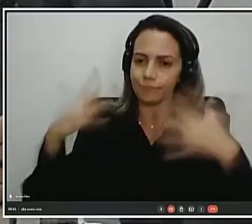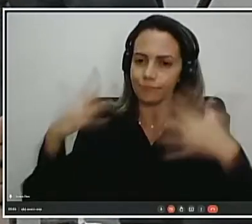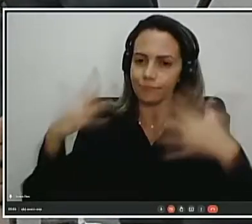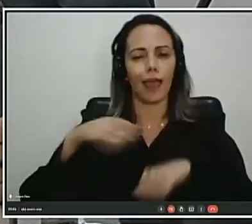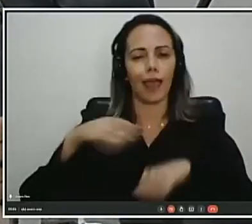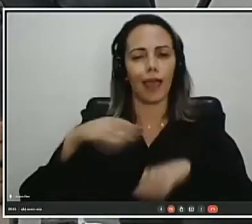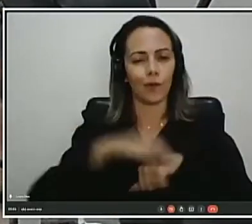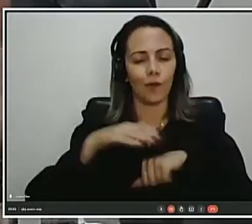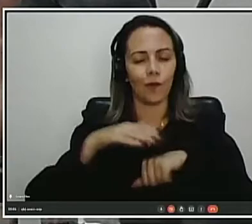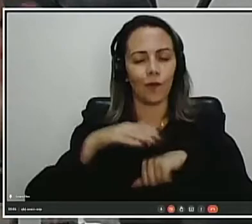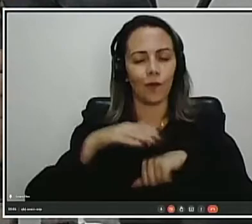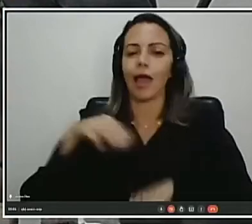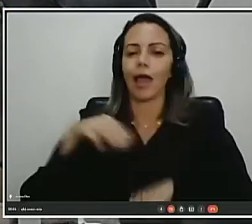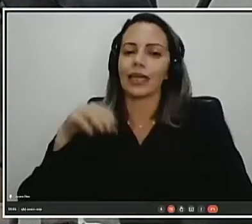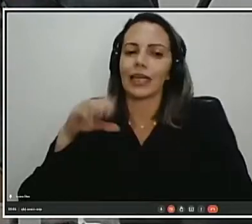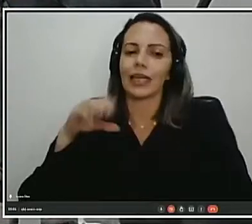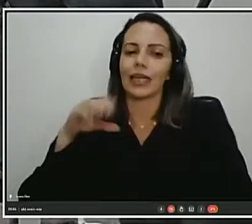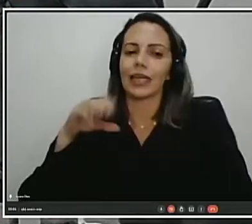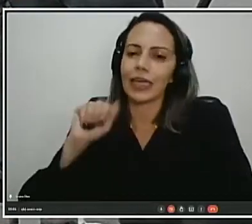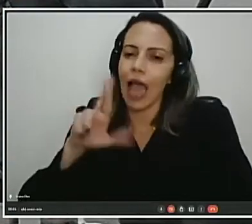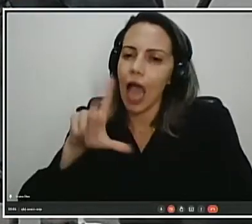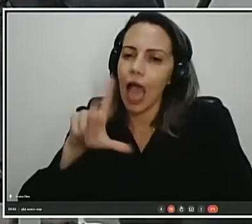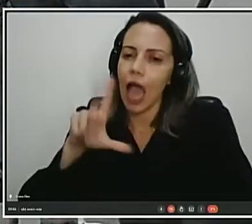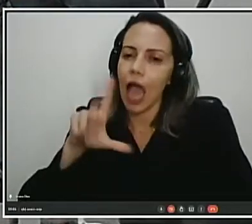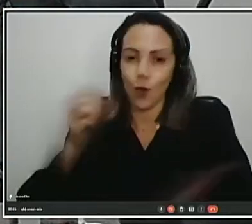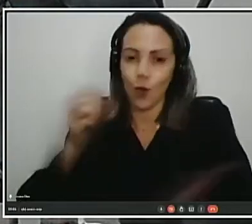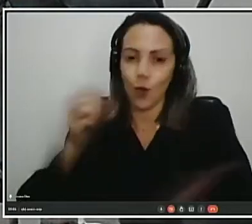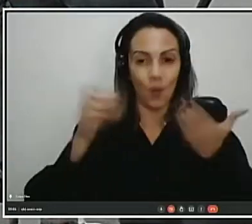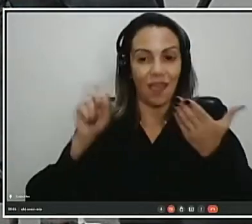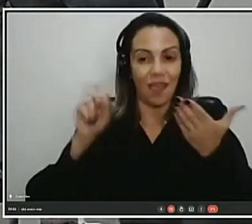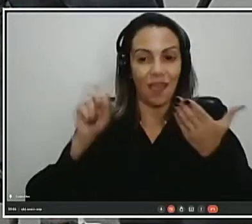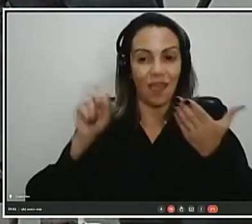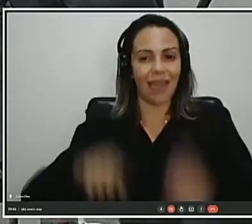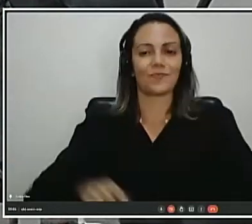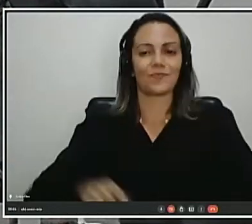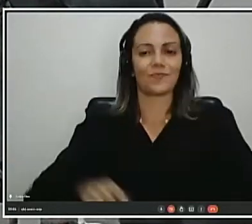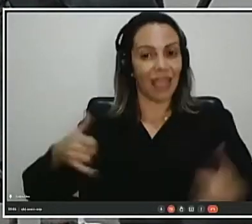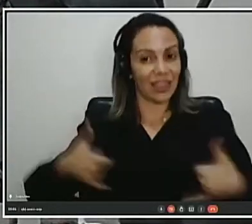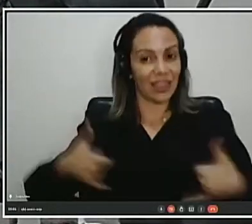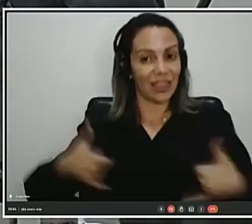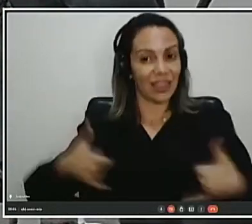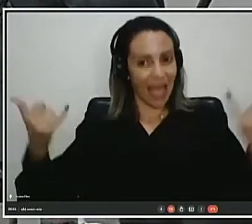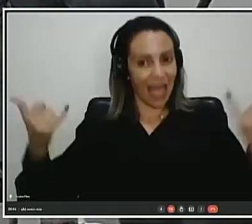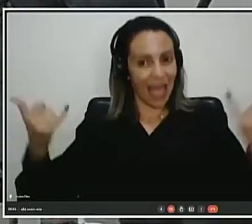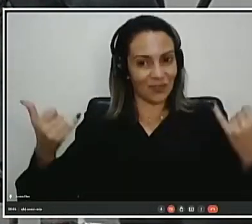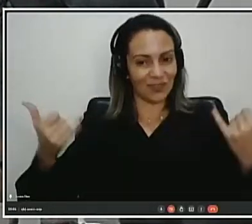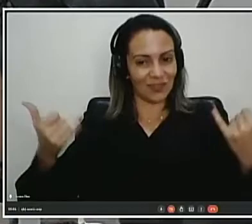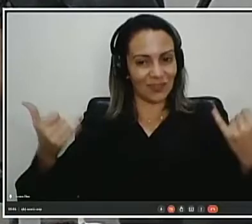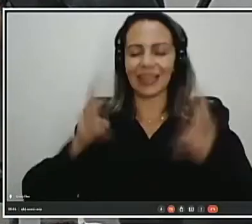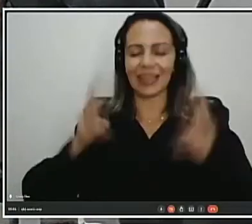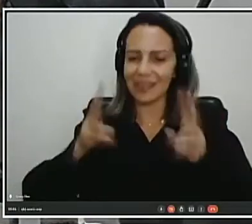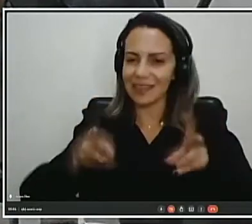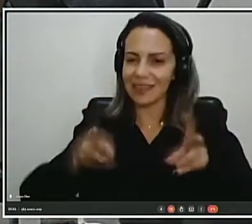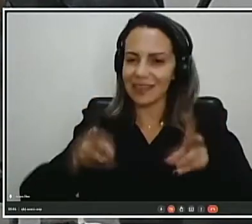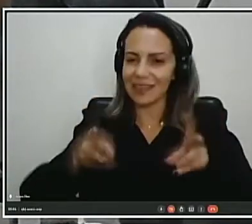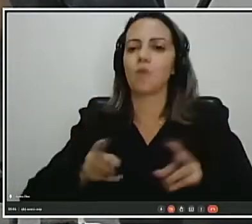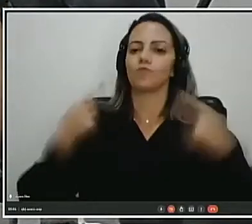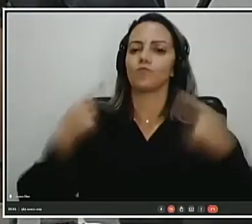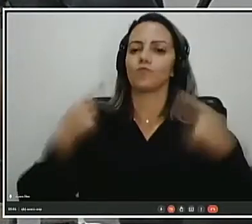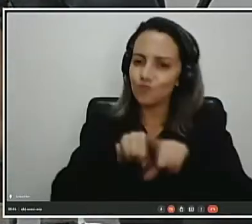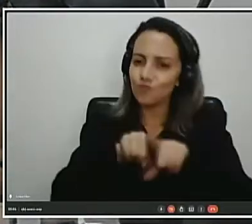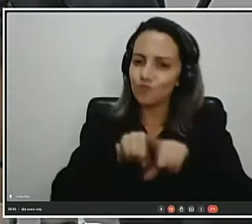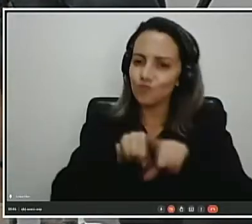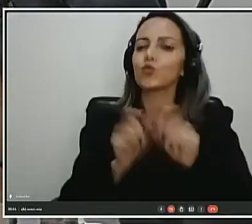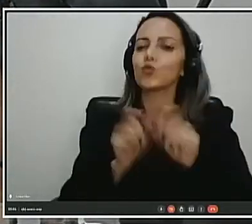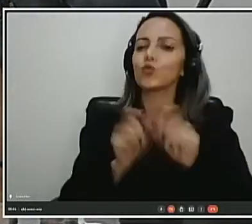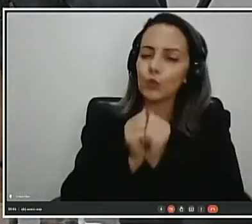Dr. Carlos Maccioli, que está de aniversário, sempre parceiro, né, e ativo na nossa comunidade.